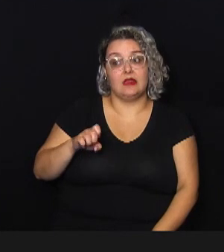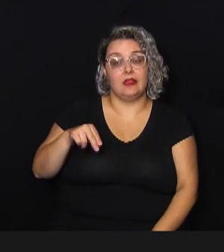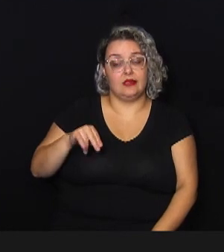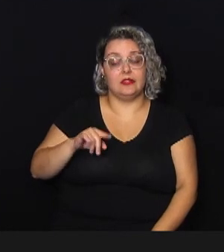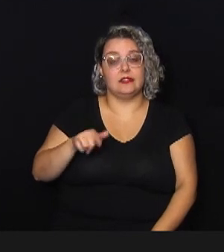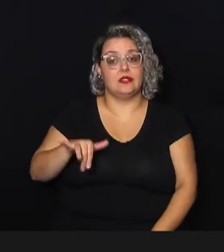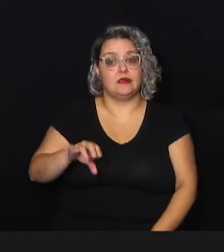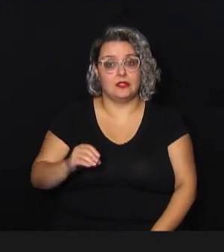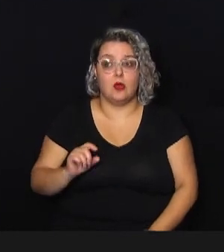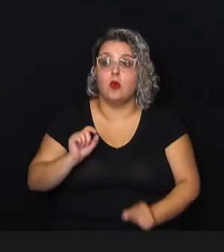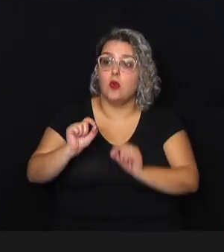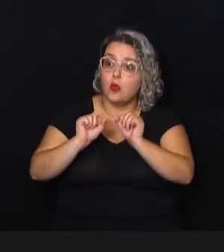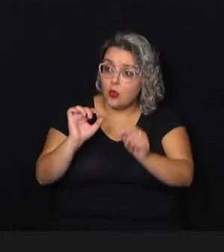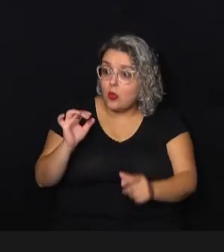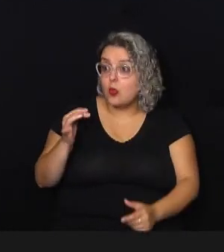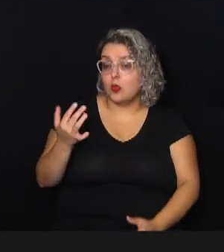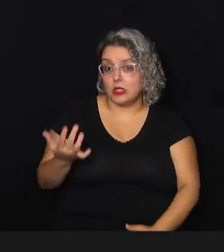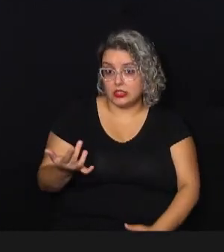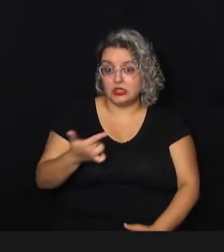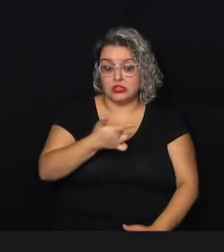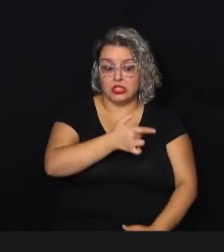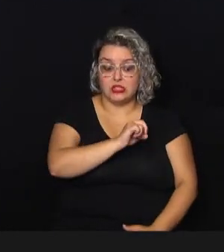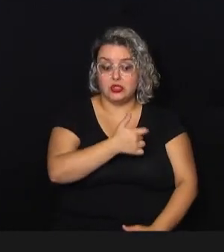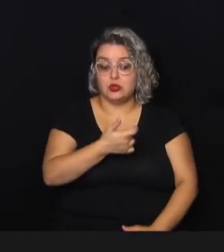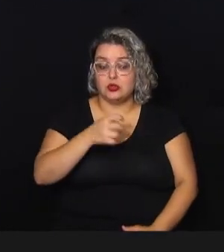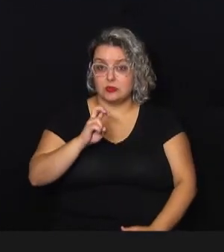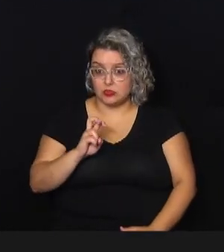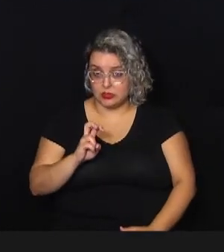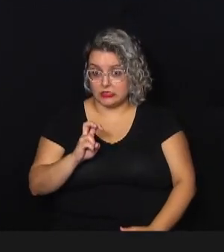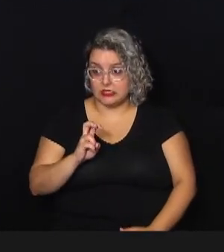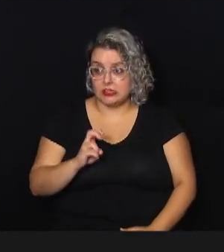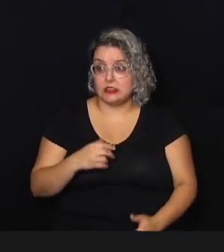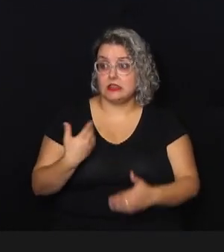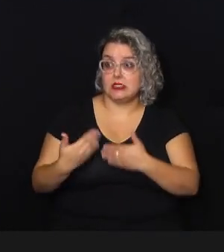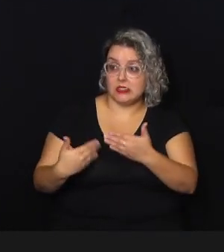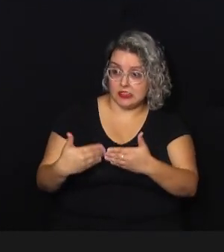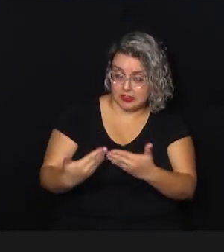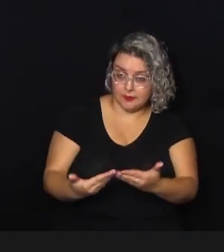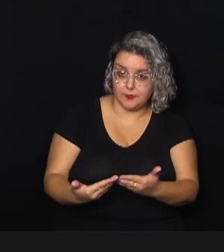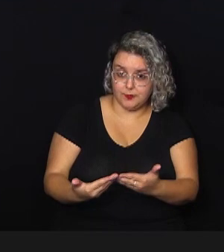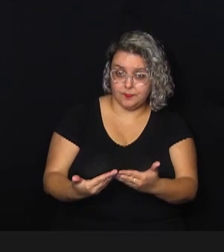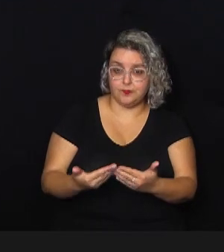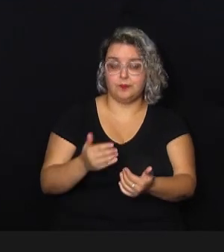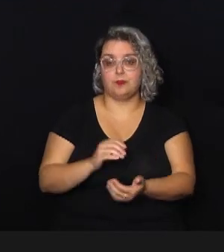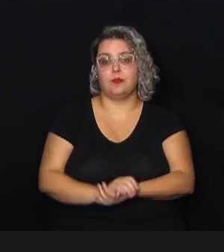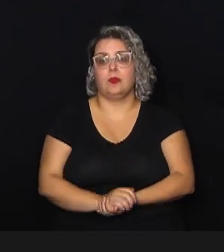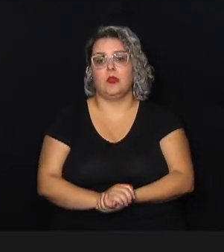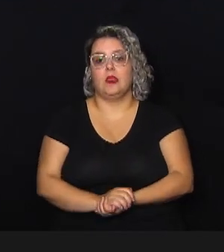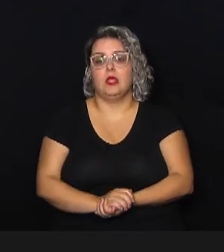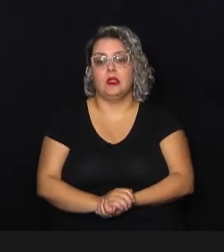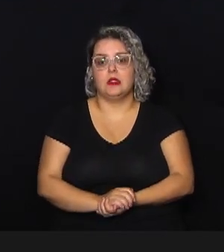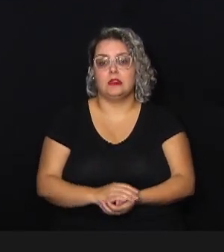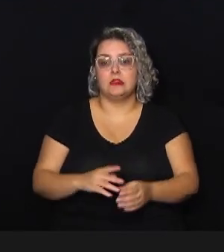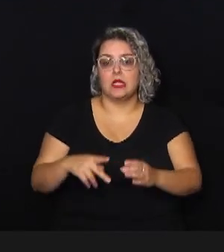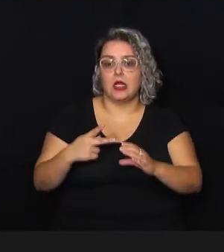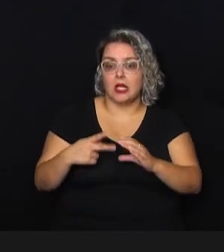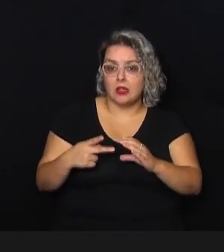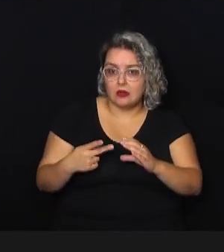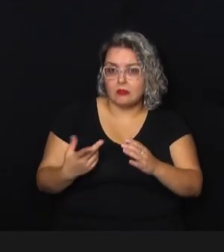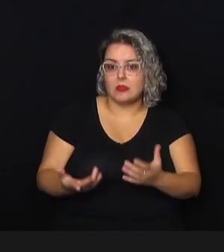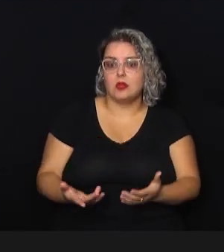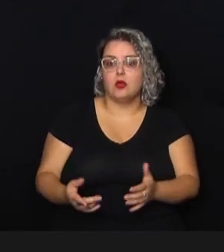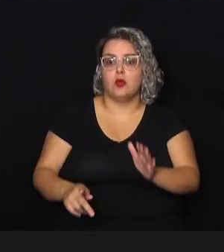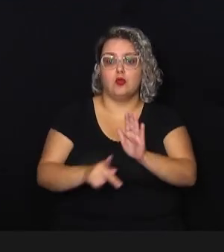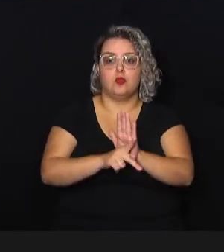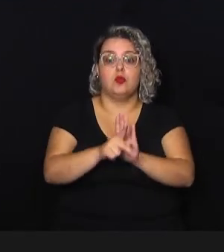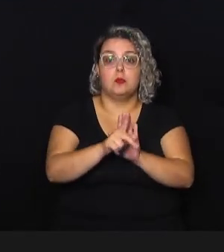acontece é que, desde 2015, tramita, né, na Câmara Legislativa um projeto de lei, que é o